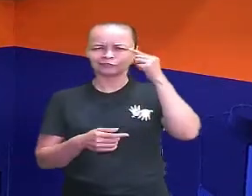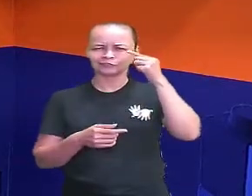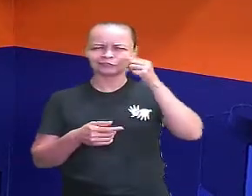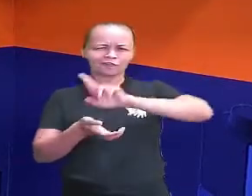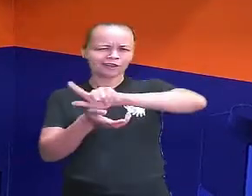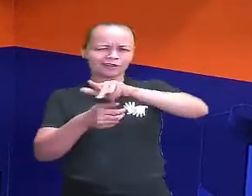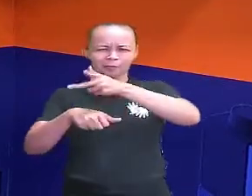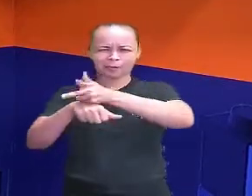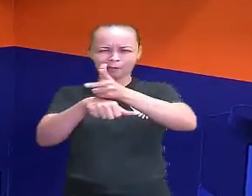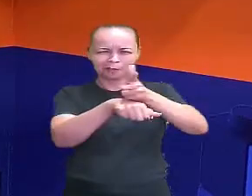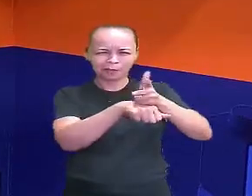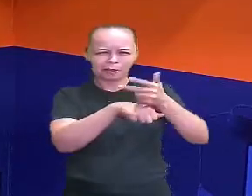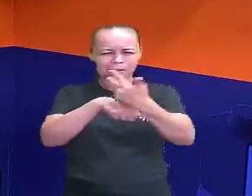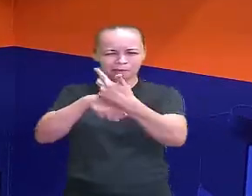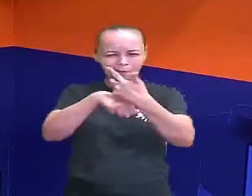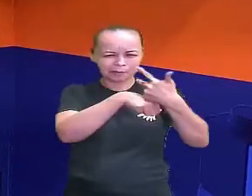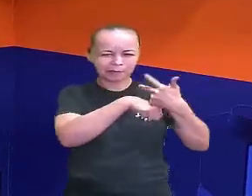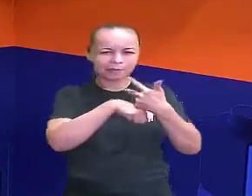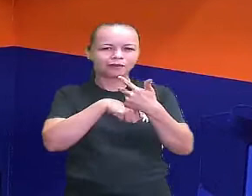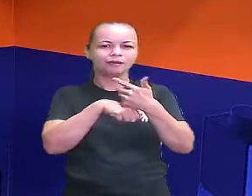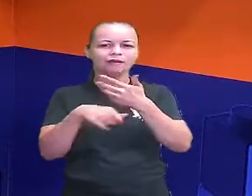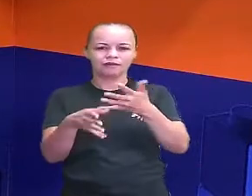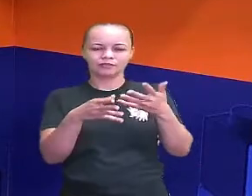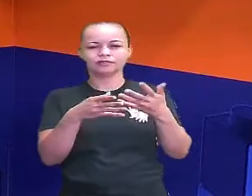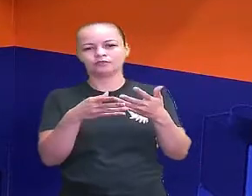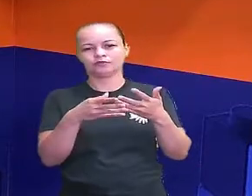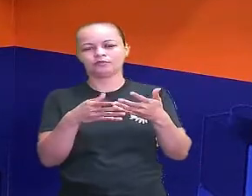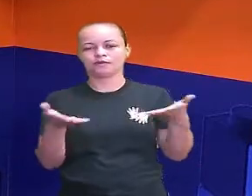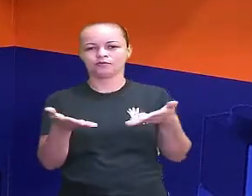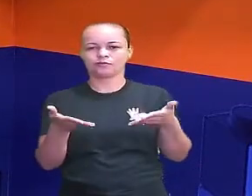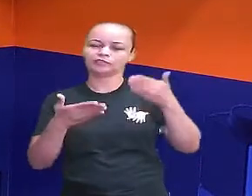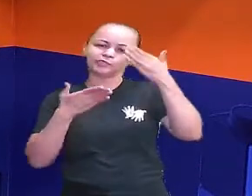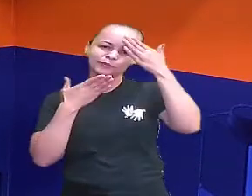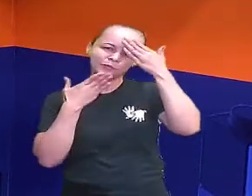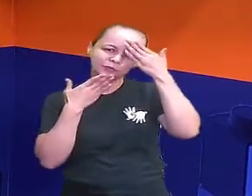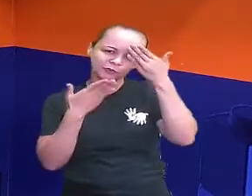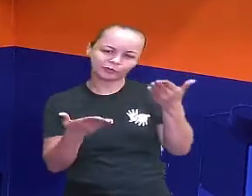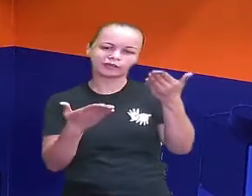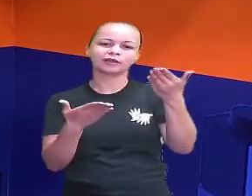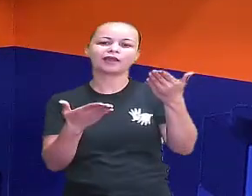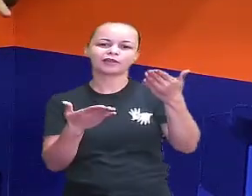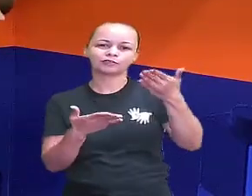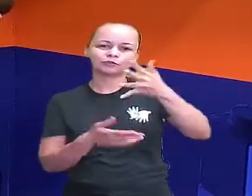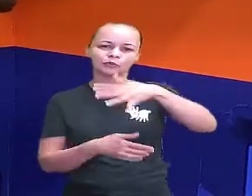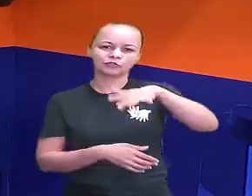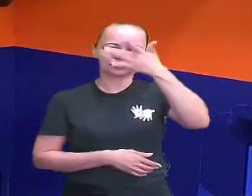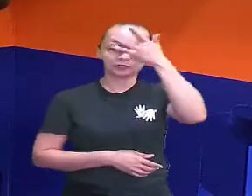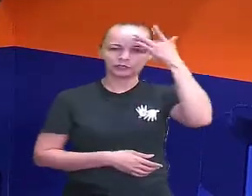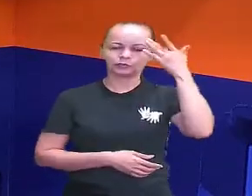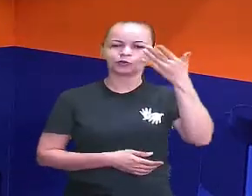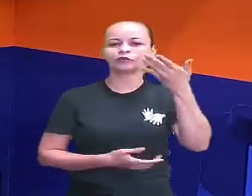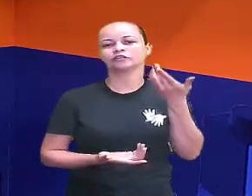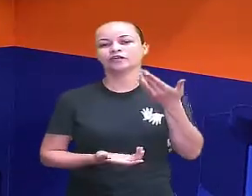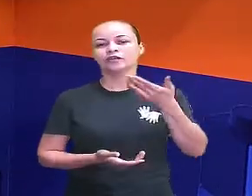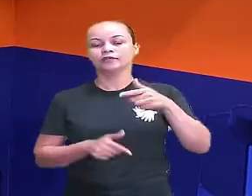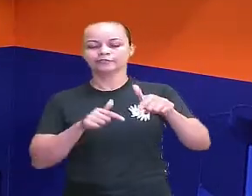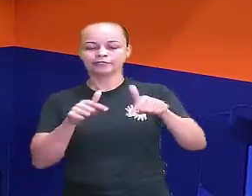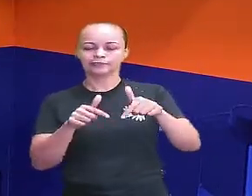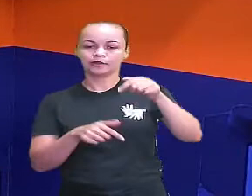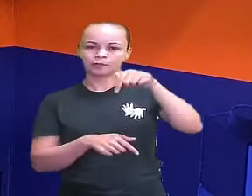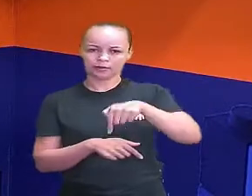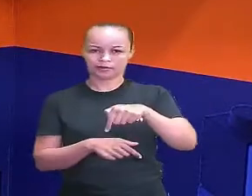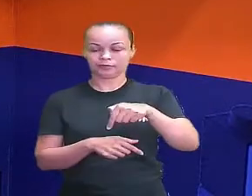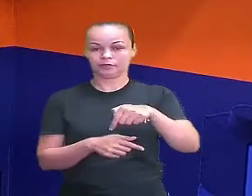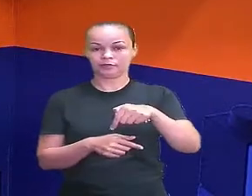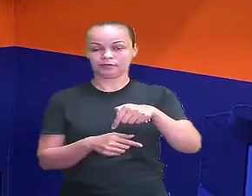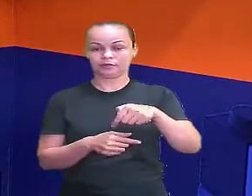câmeras, é muitas pessoas. Eu queria já registrar aqui meu muito obrigado a todos da produção, porque esse trabalho é para você, aluno, mas